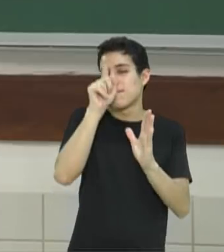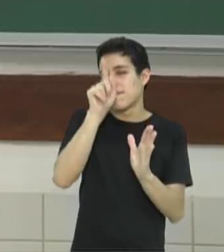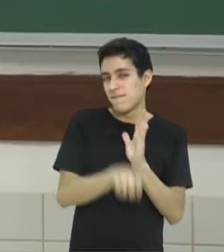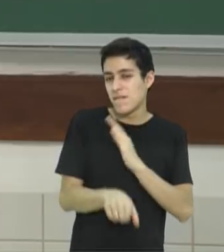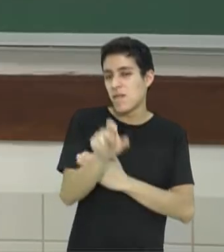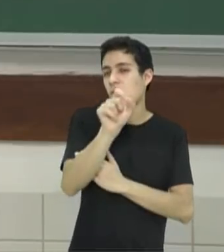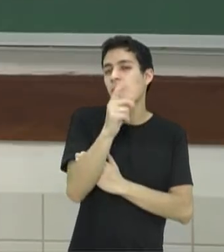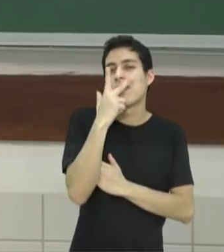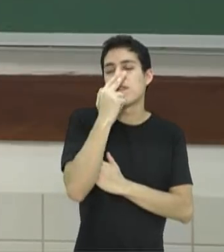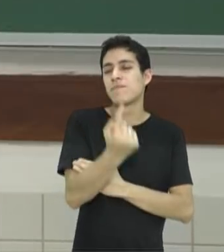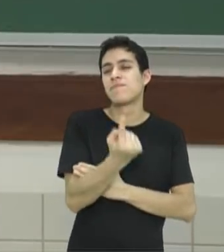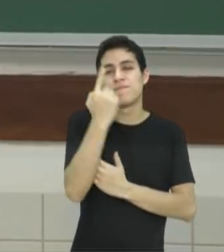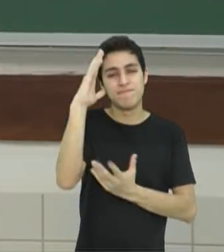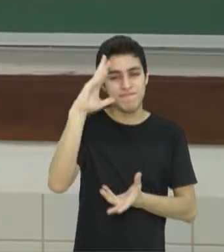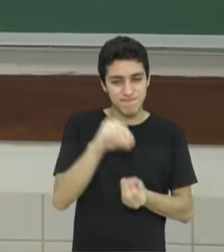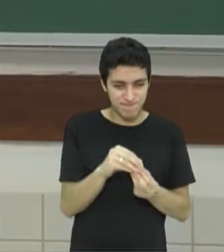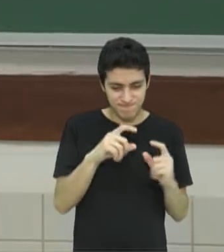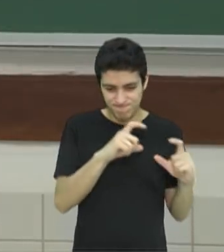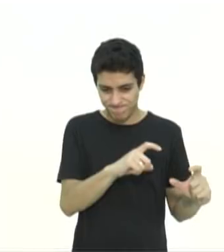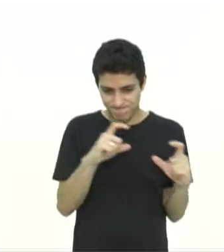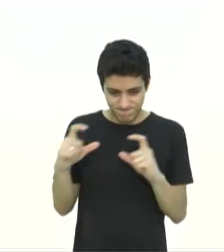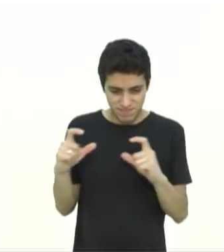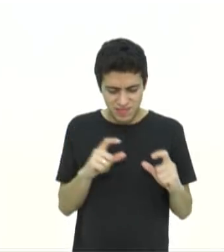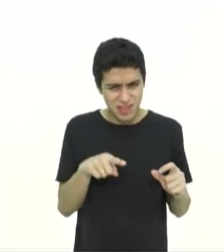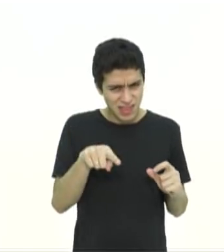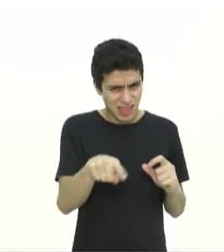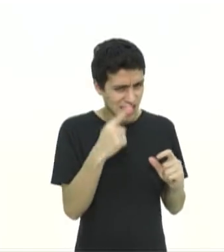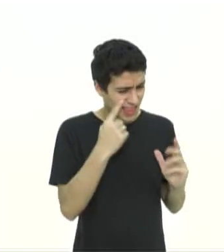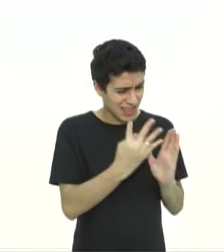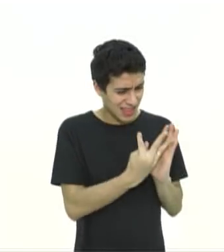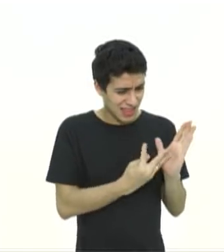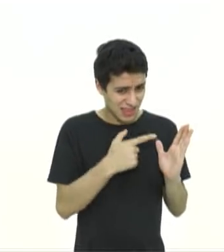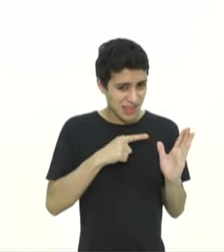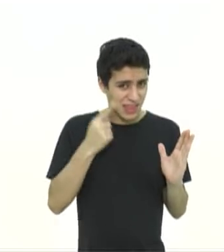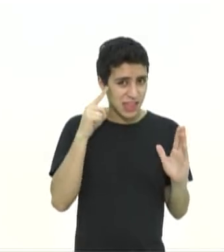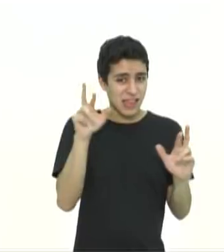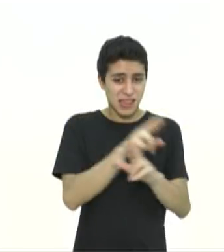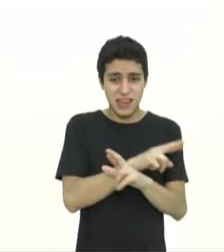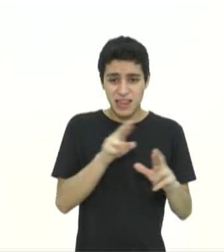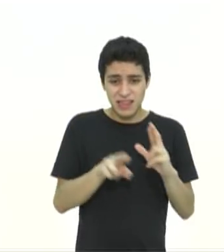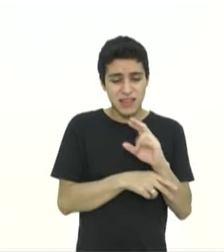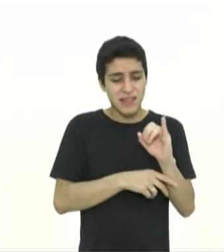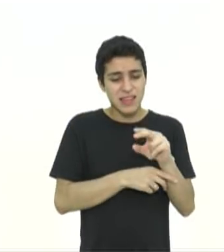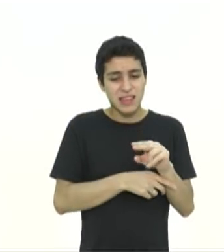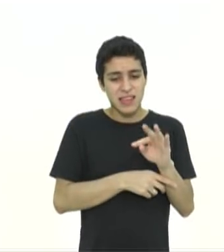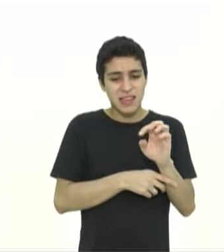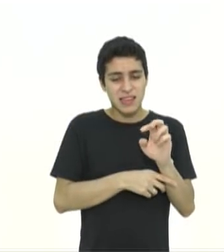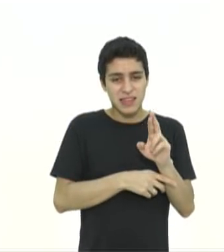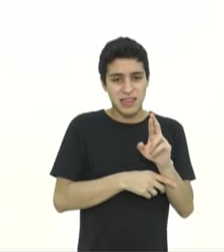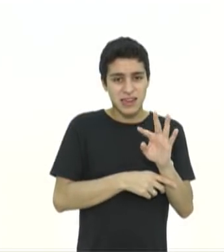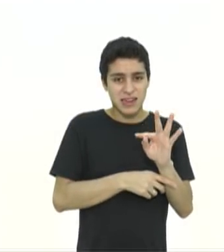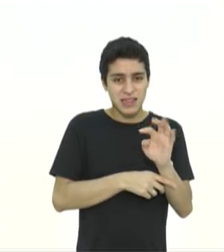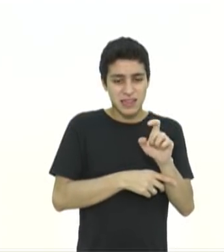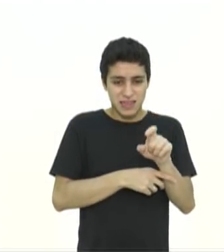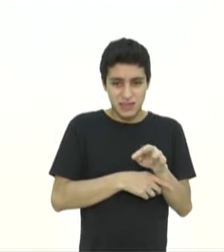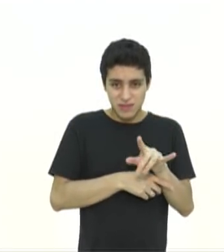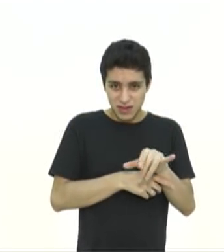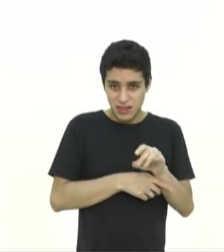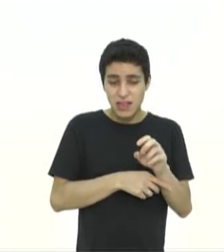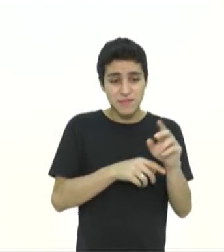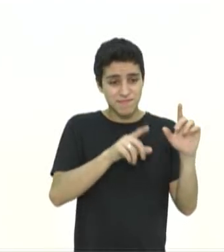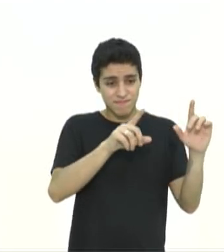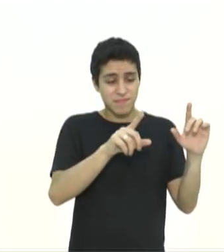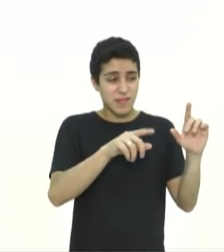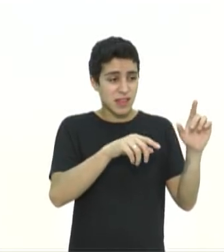que você entendeu dessa tirinha. Esse texto tem uma relação de intertextualidade com dois outros. Nesse